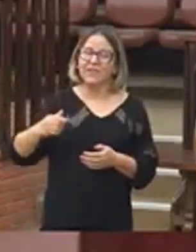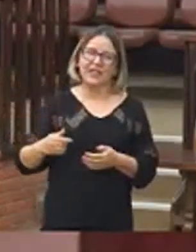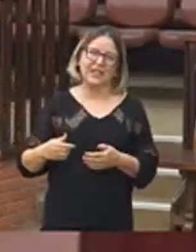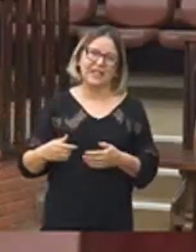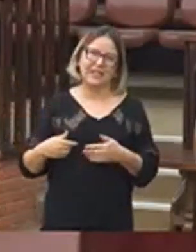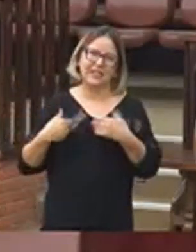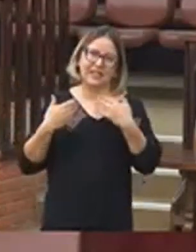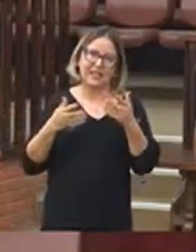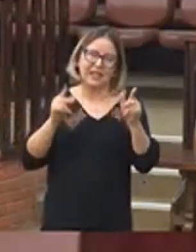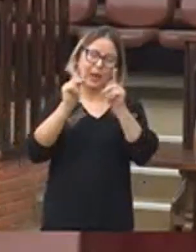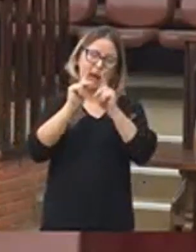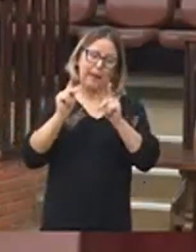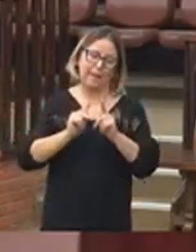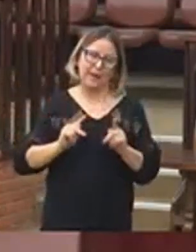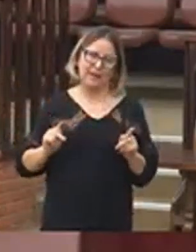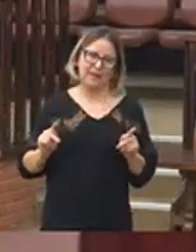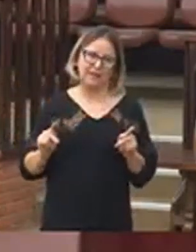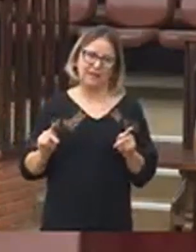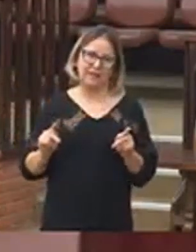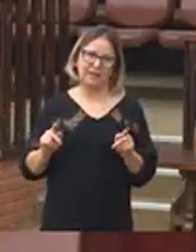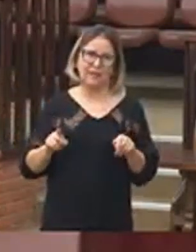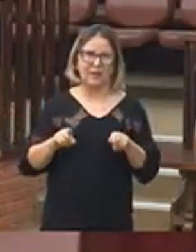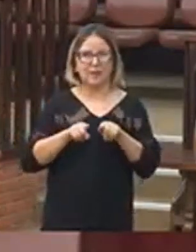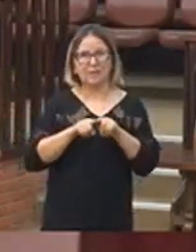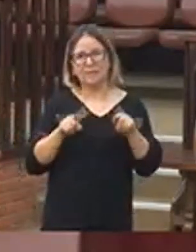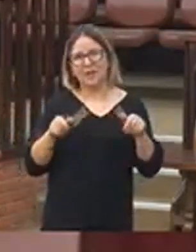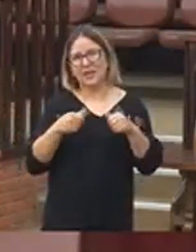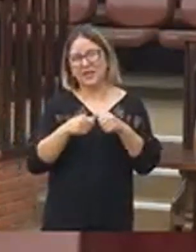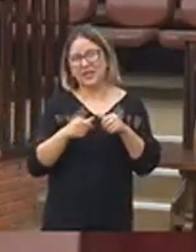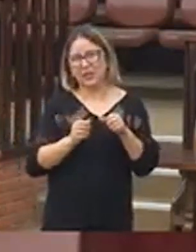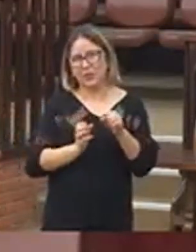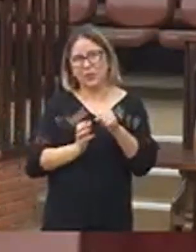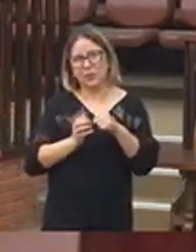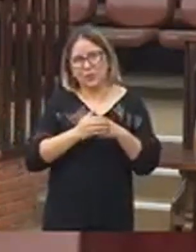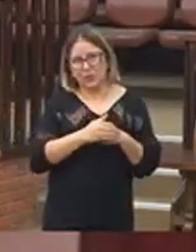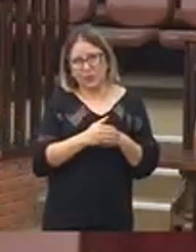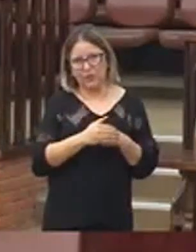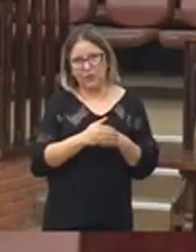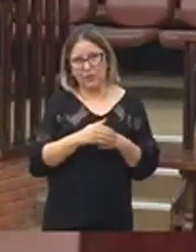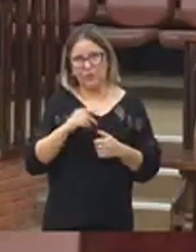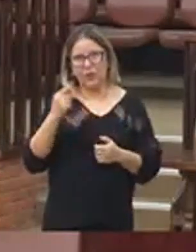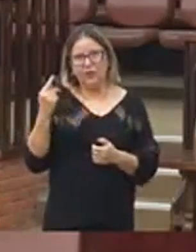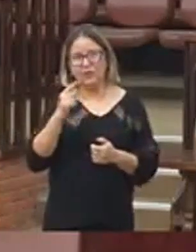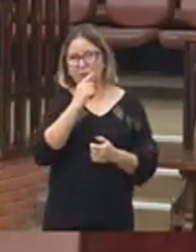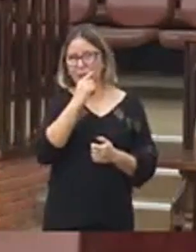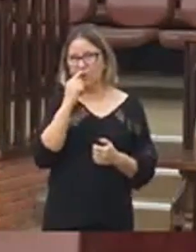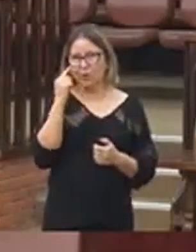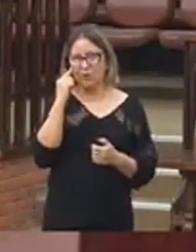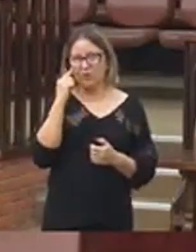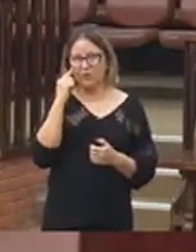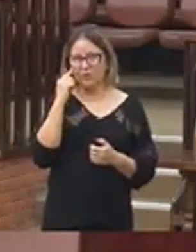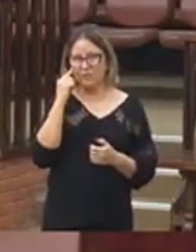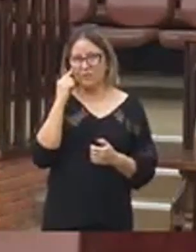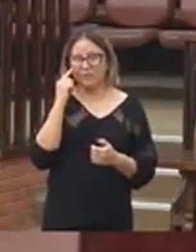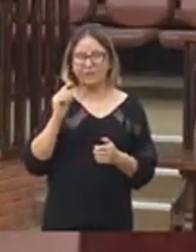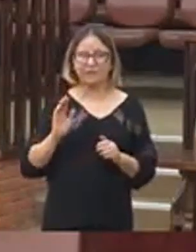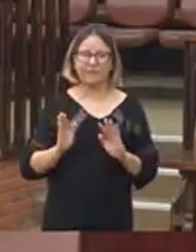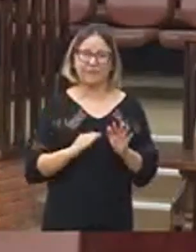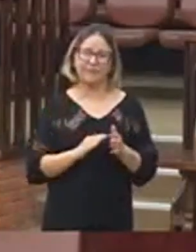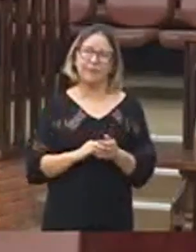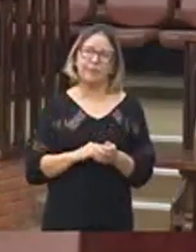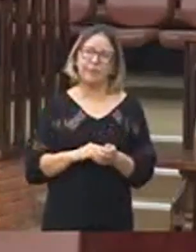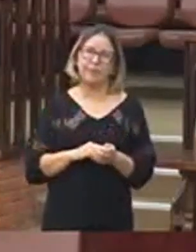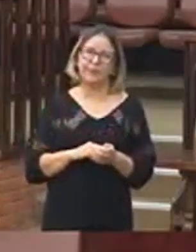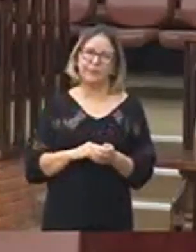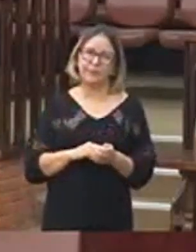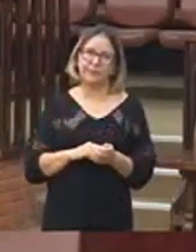mas isto agora está oculto aos teus olhos, e eu aqui acrescento, os